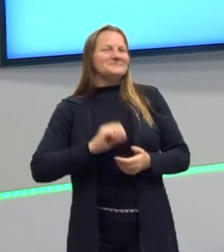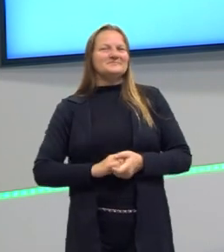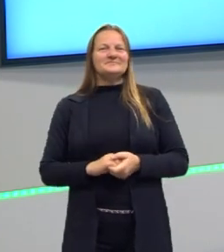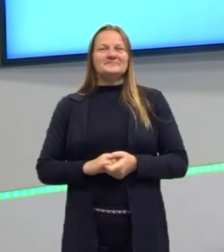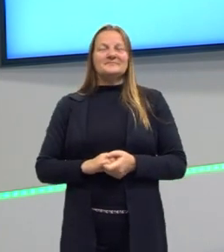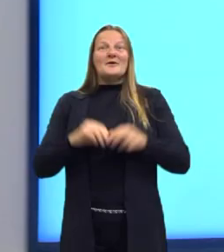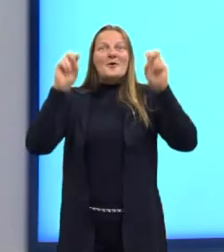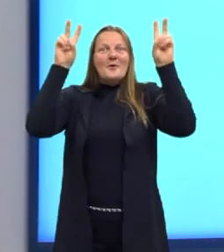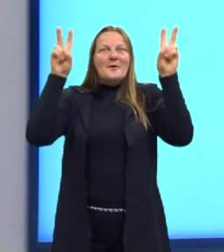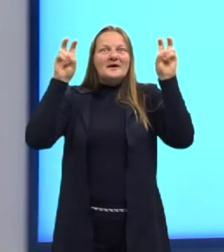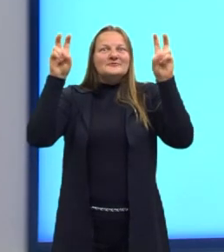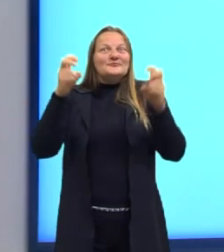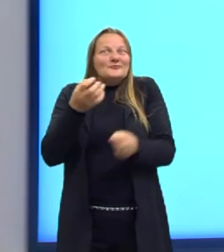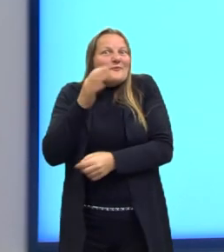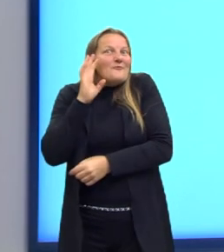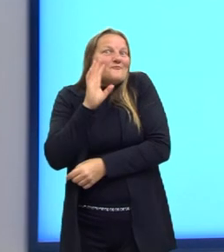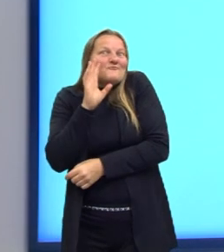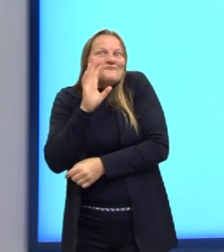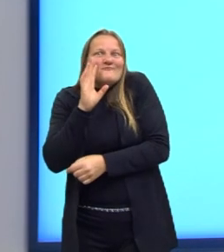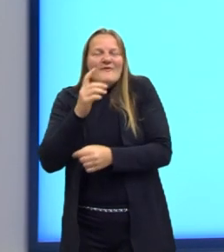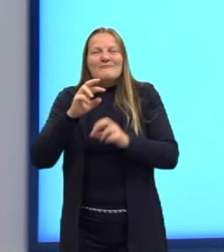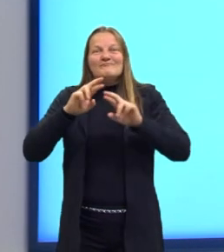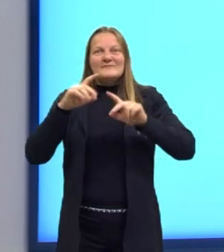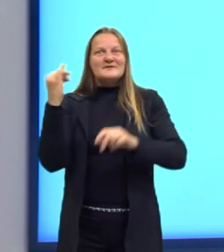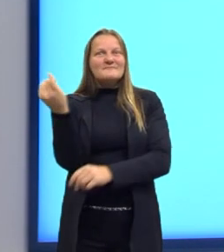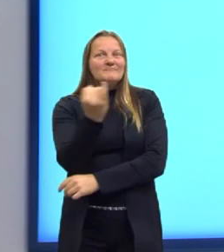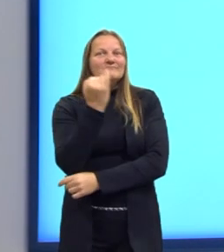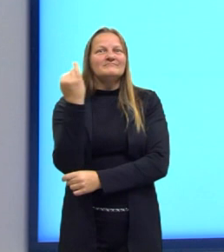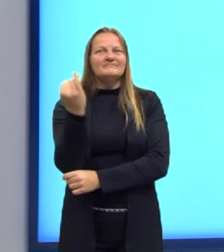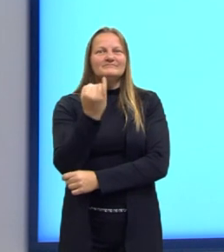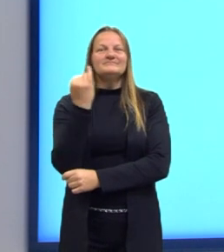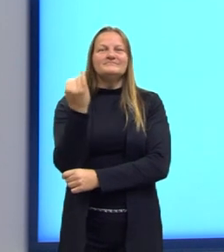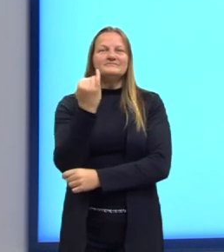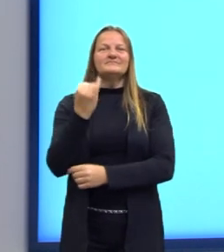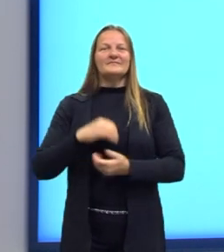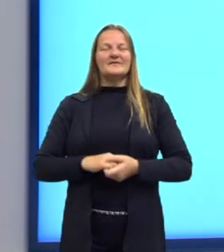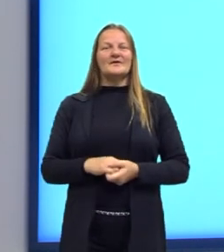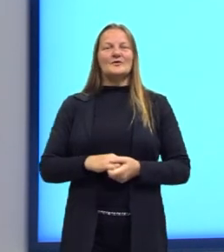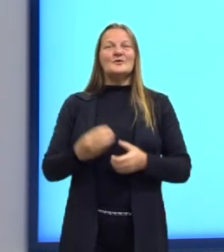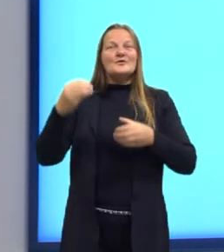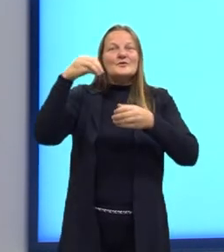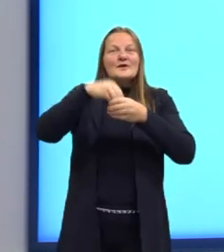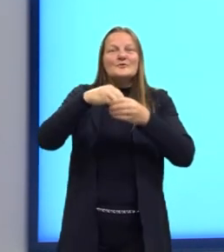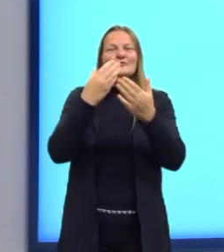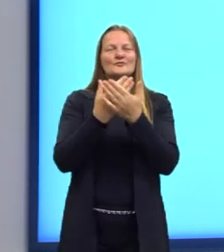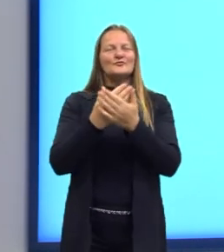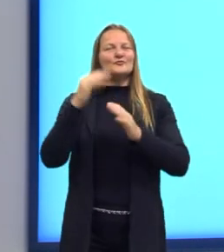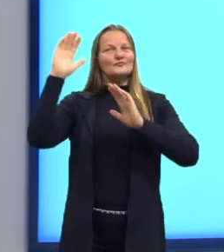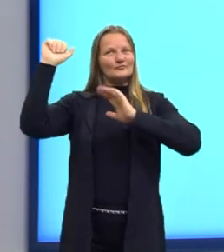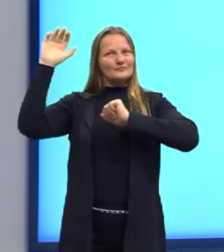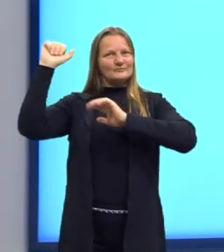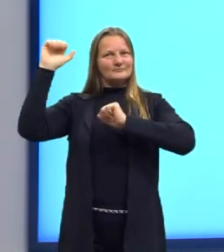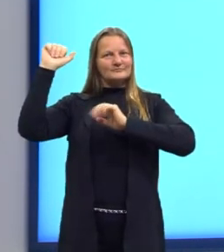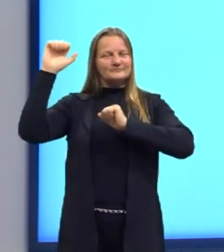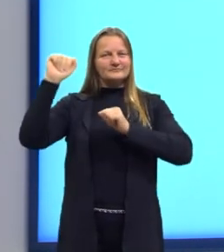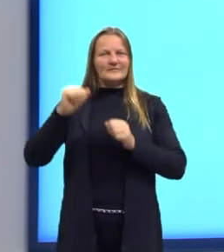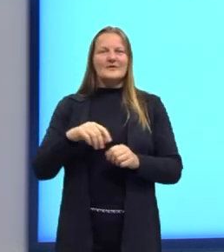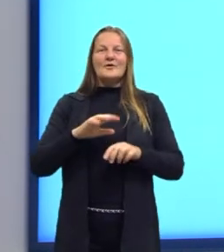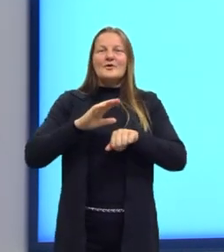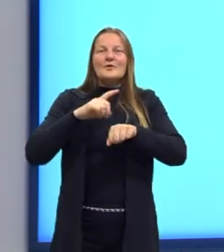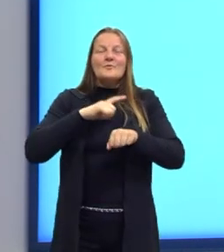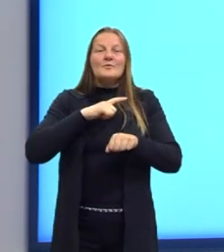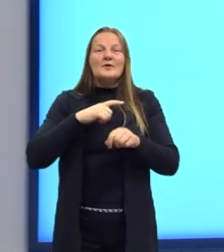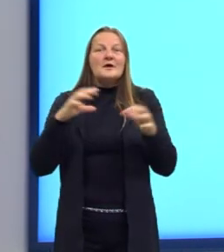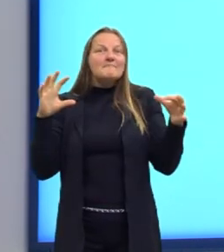assunto bem pertinente o assunto bem importante dentro do estudo da língua espanhola uma